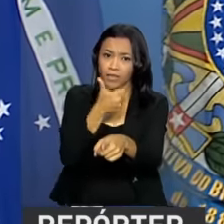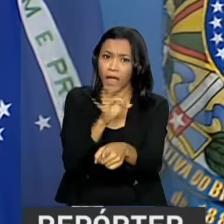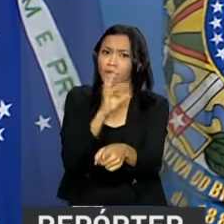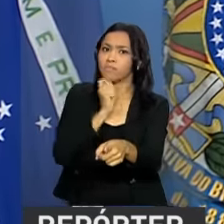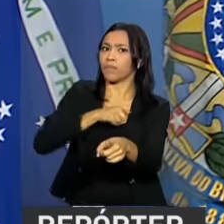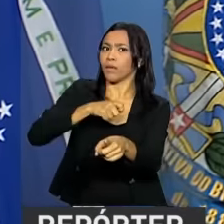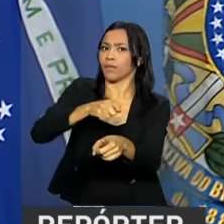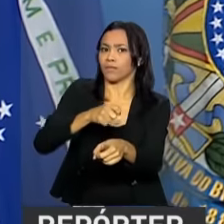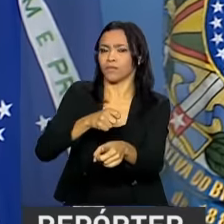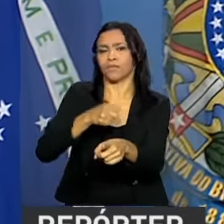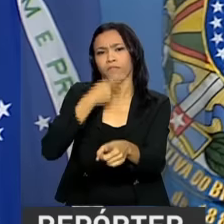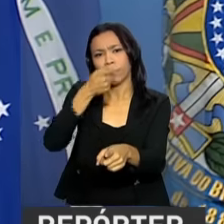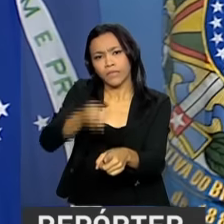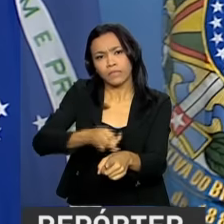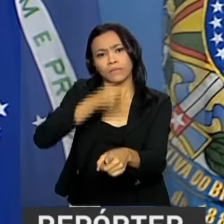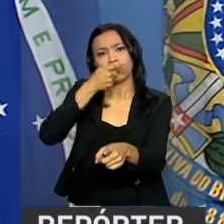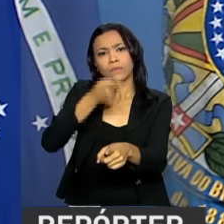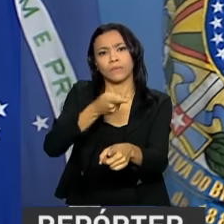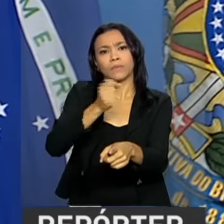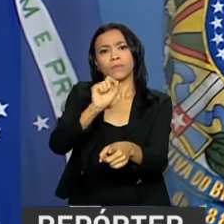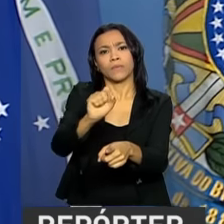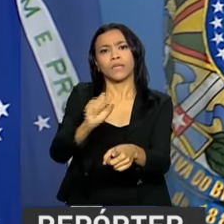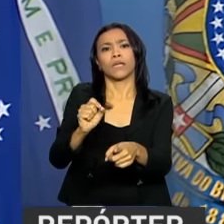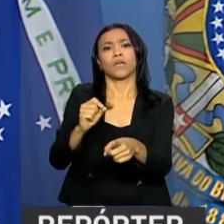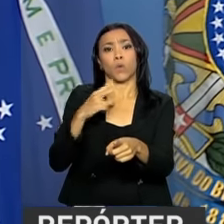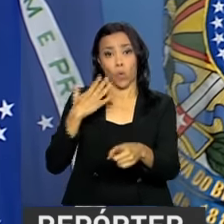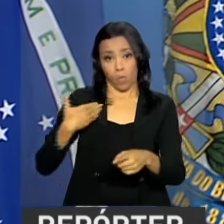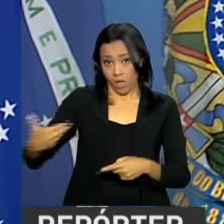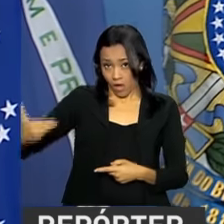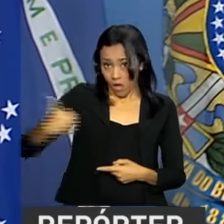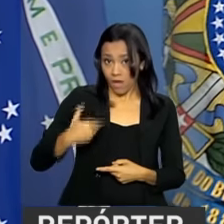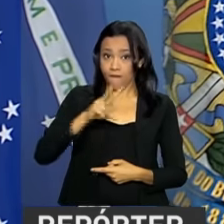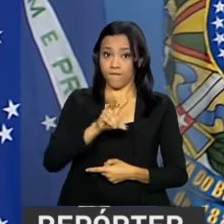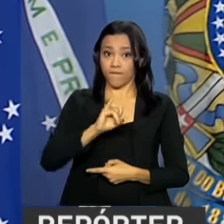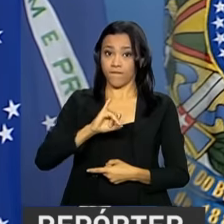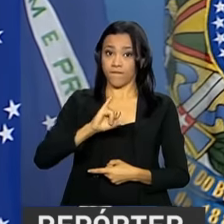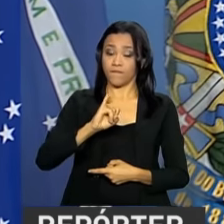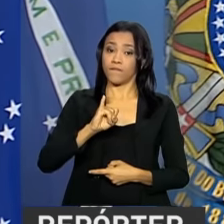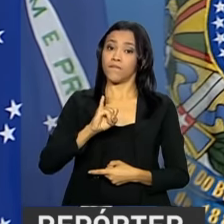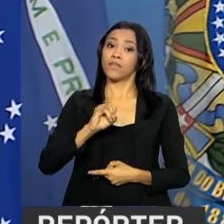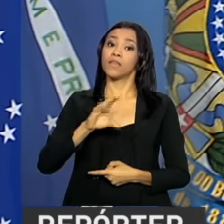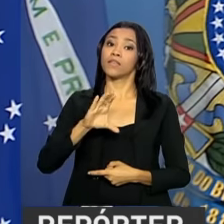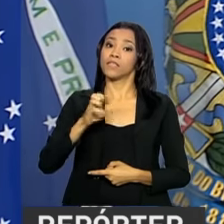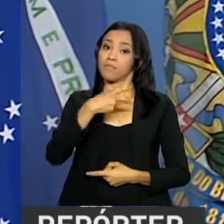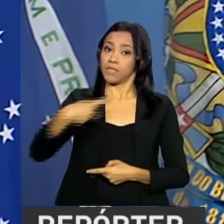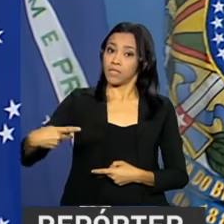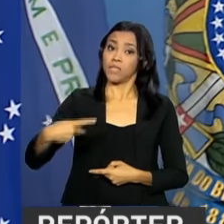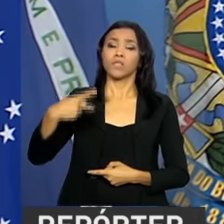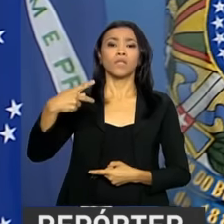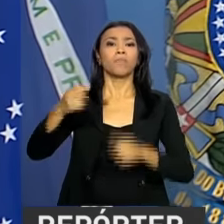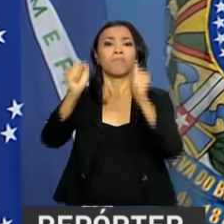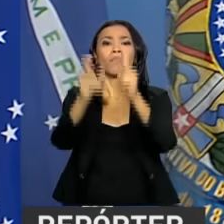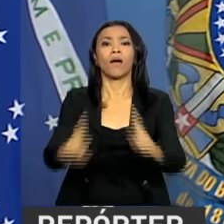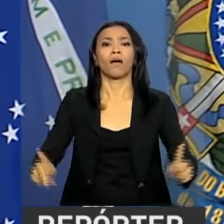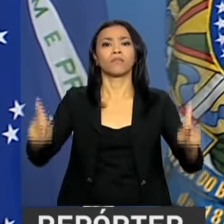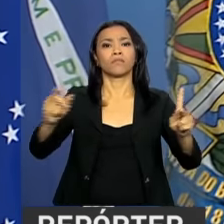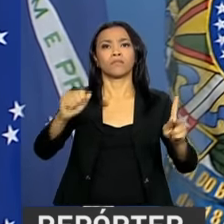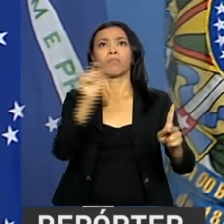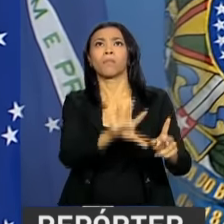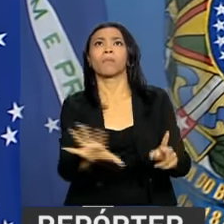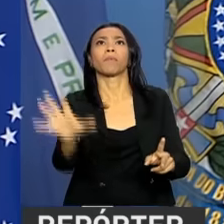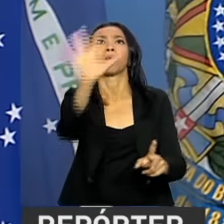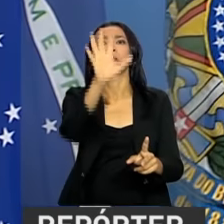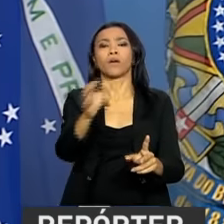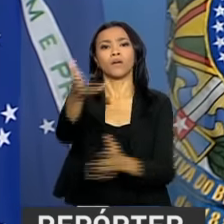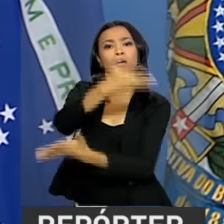pregando já então como vice-presidente a necessidade de pacificar o país de unir o país